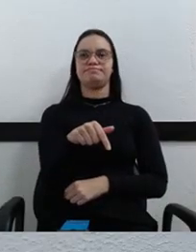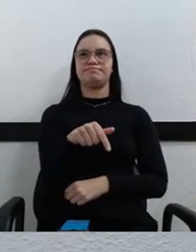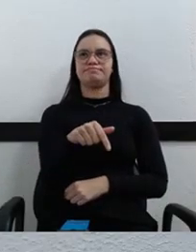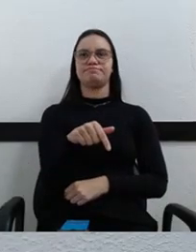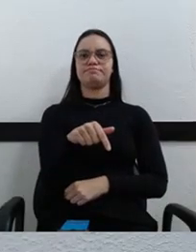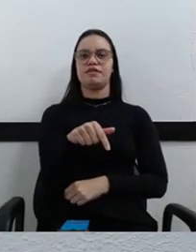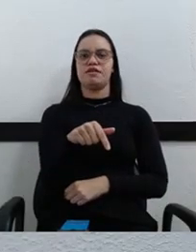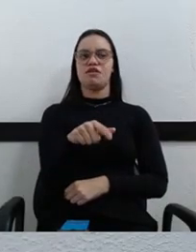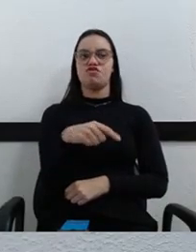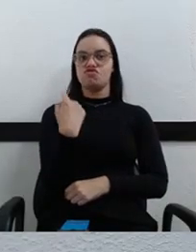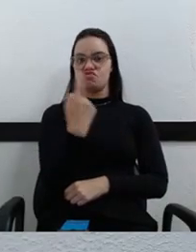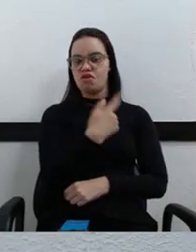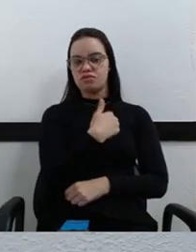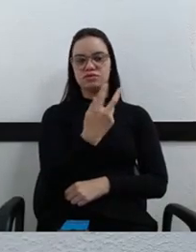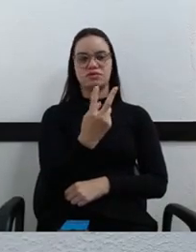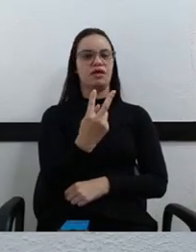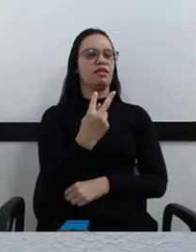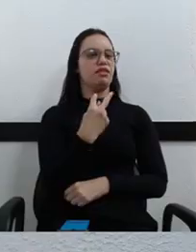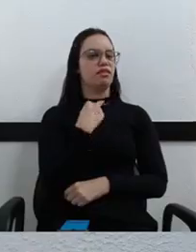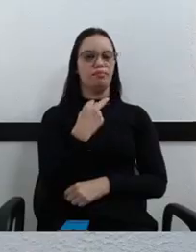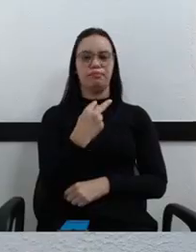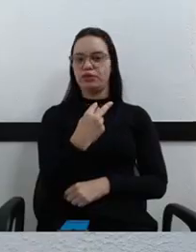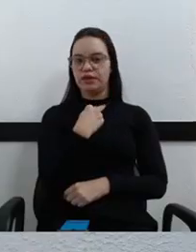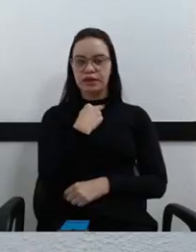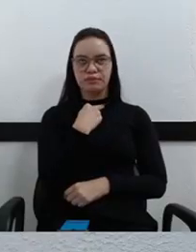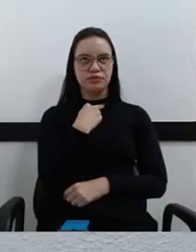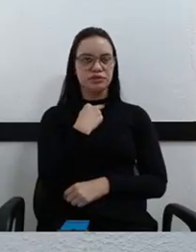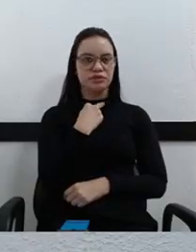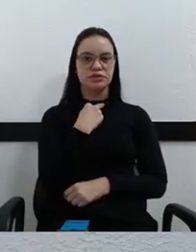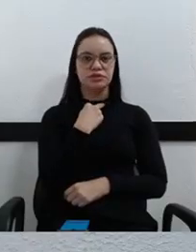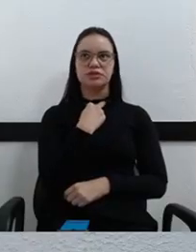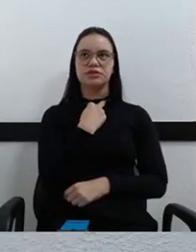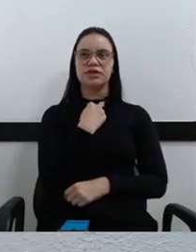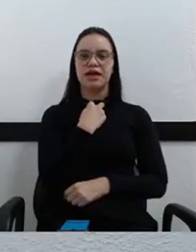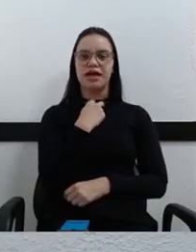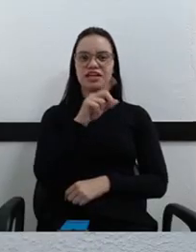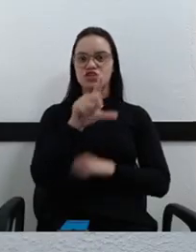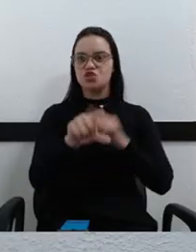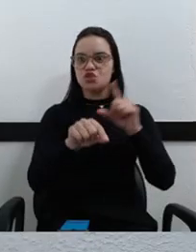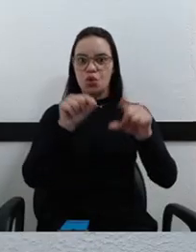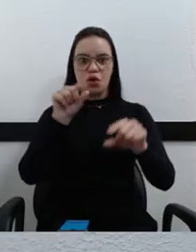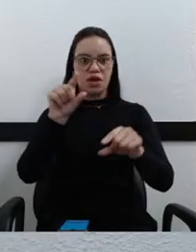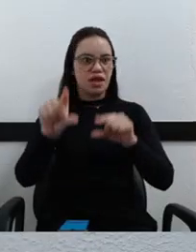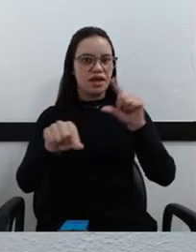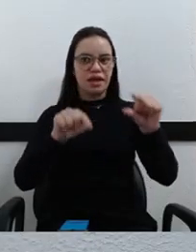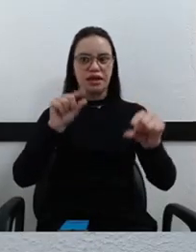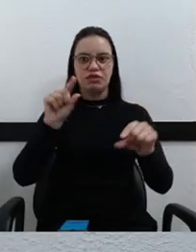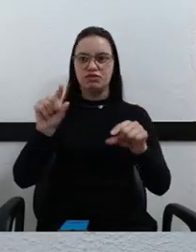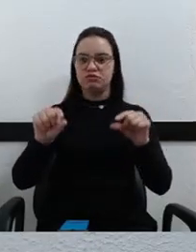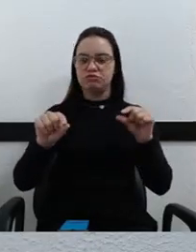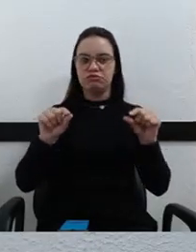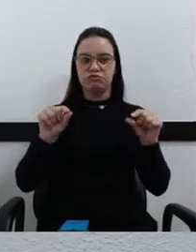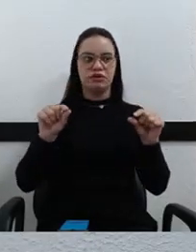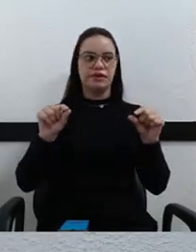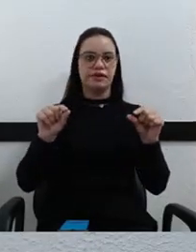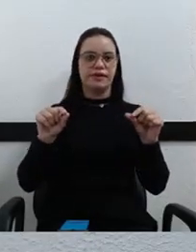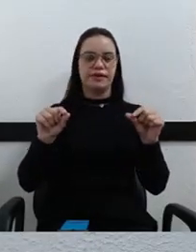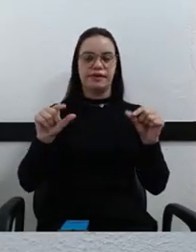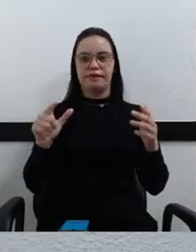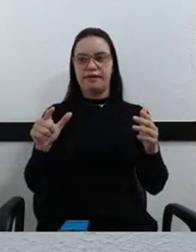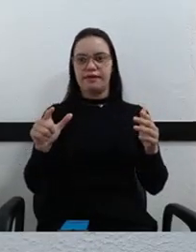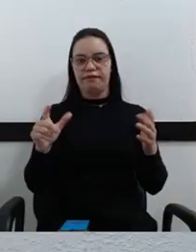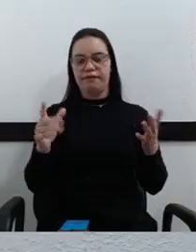nós não podemos aqui ficar tomando decisões ao sabor dos